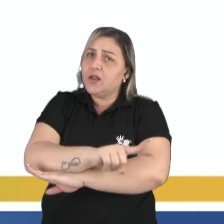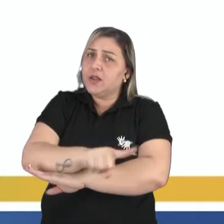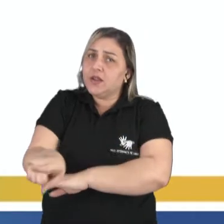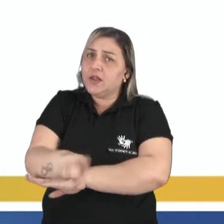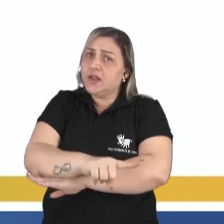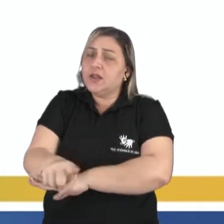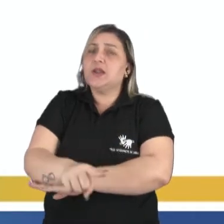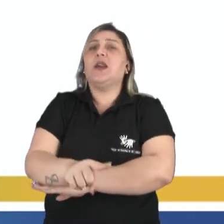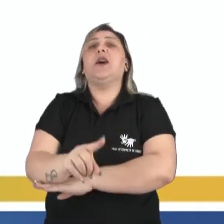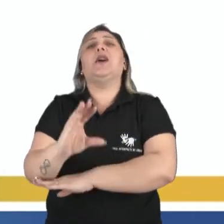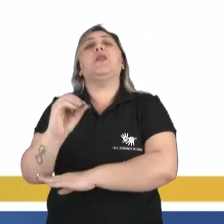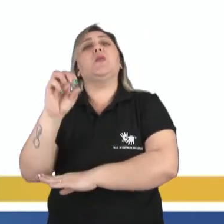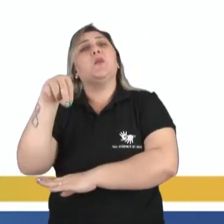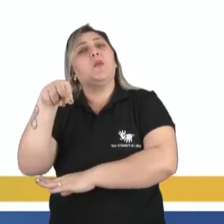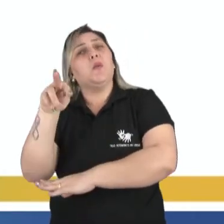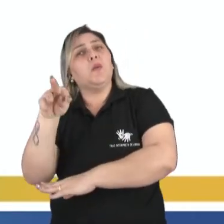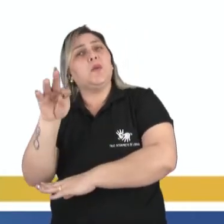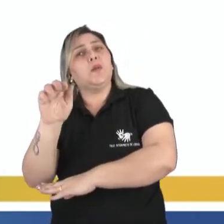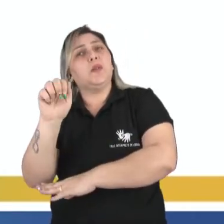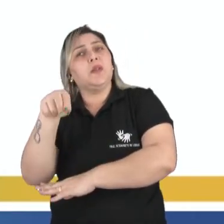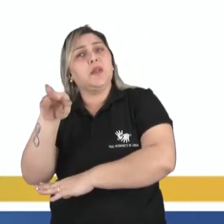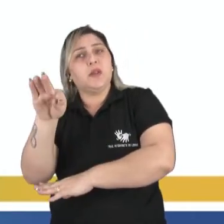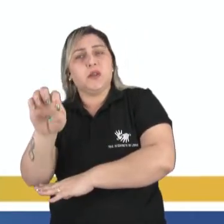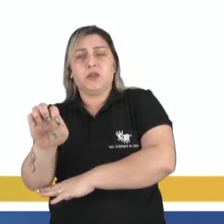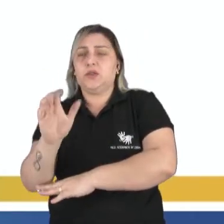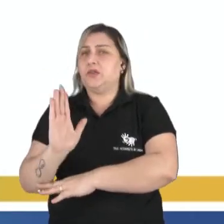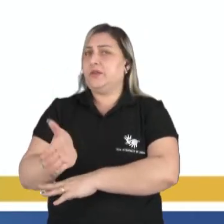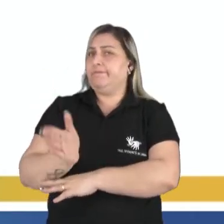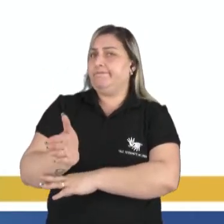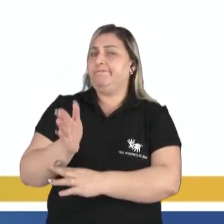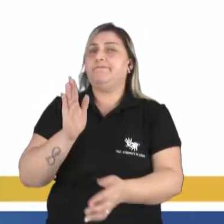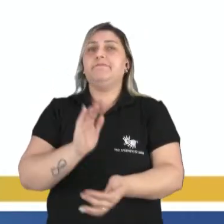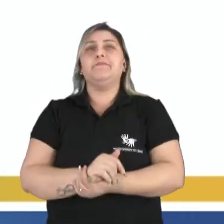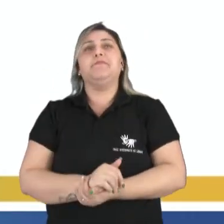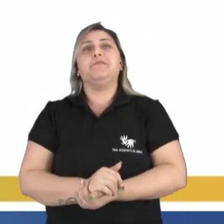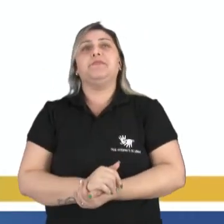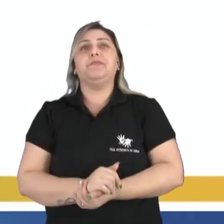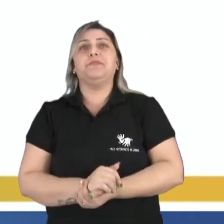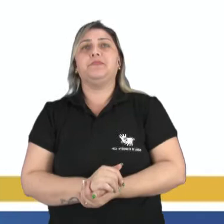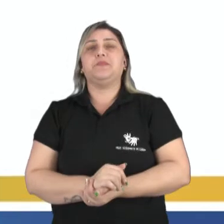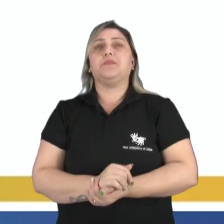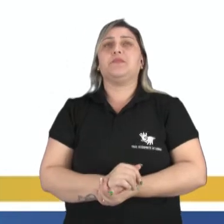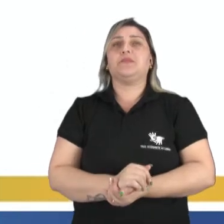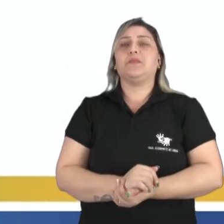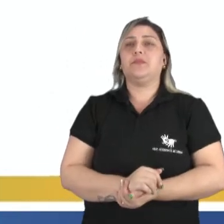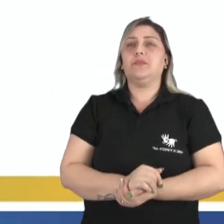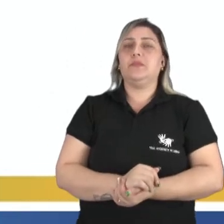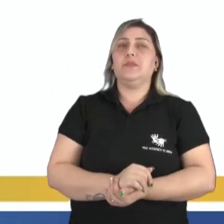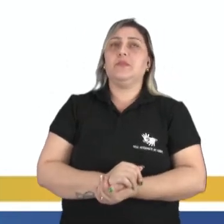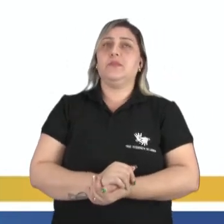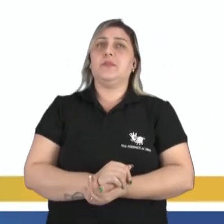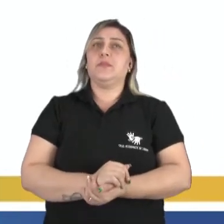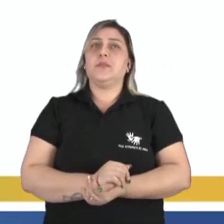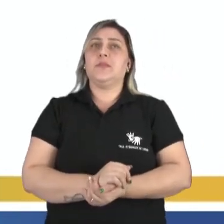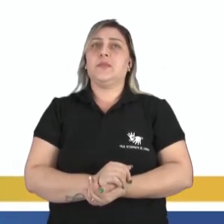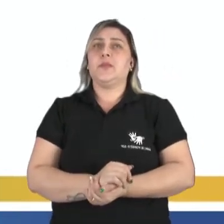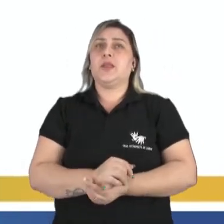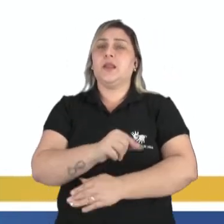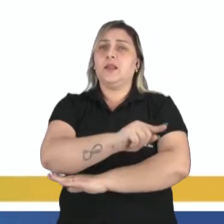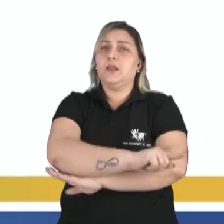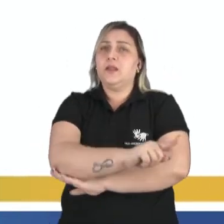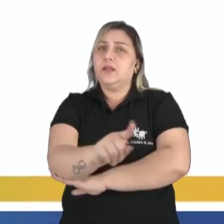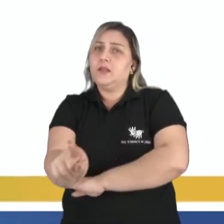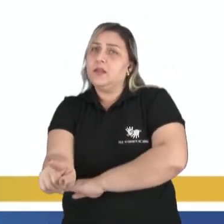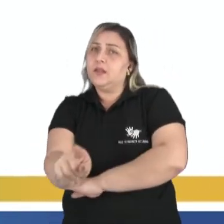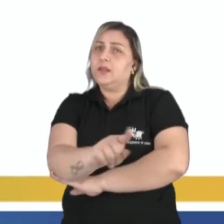Então ele tem uma componente X, cuja velocidade é constante. Só a partir que ele sai com essa velocidade da